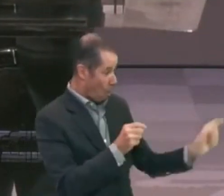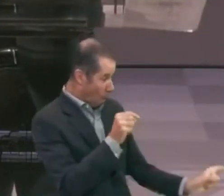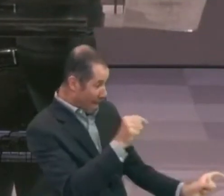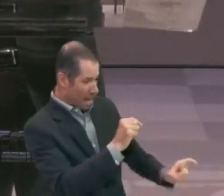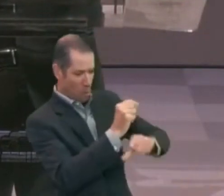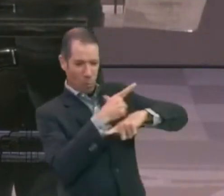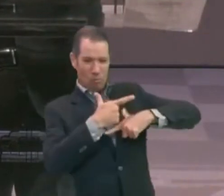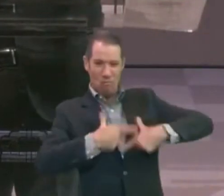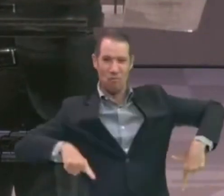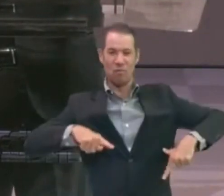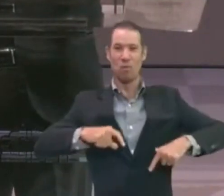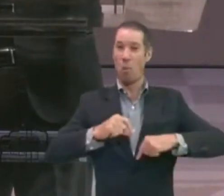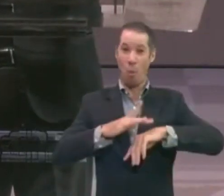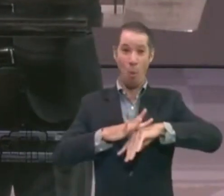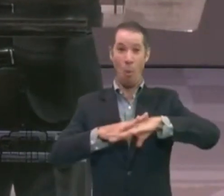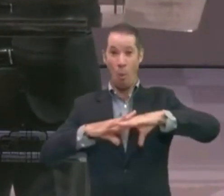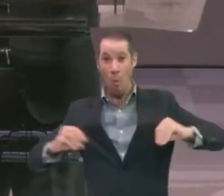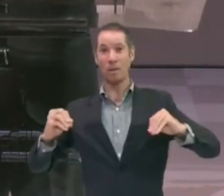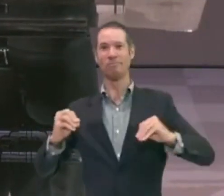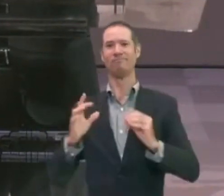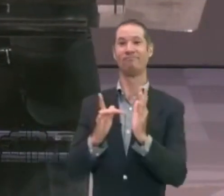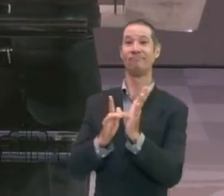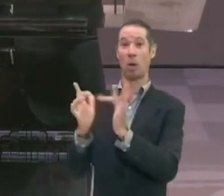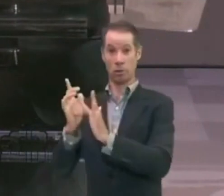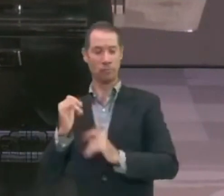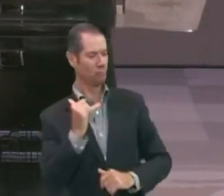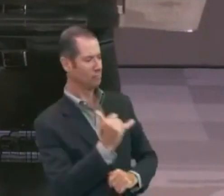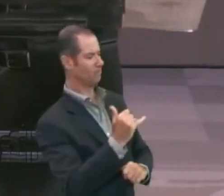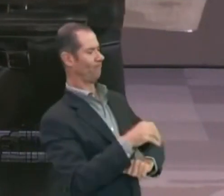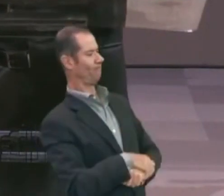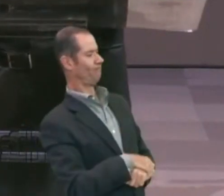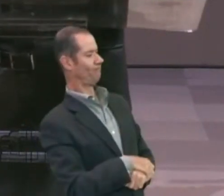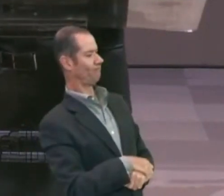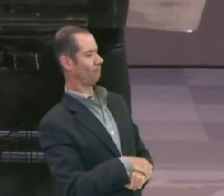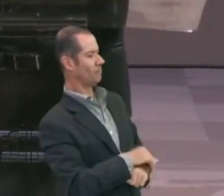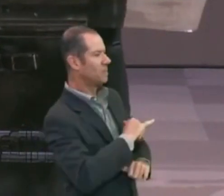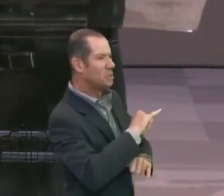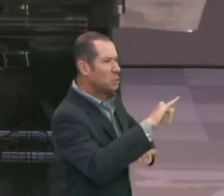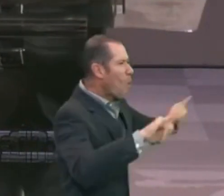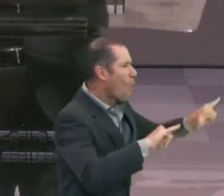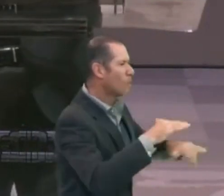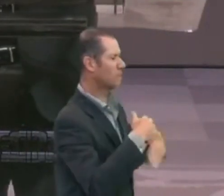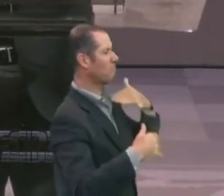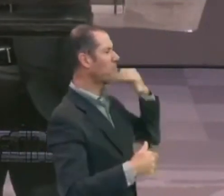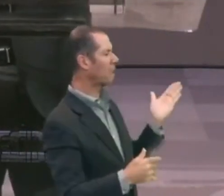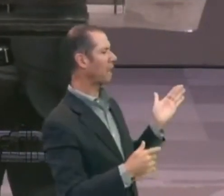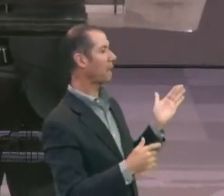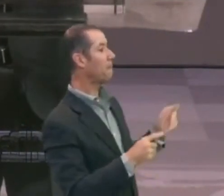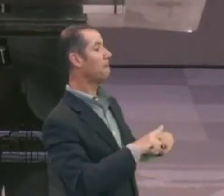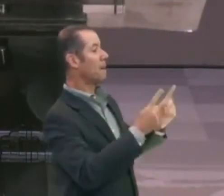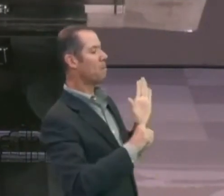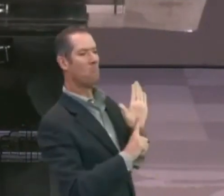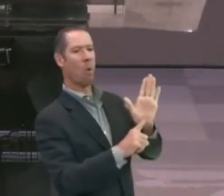da lepra. E em seguida Jesus lhe disse: Olhe, não conte isso a ninguém, mas vá mostrar-se